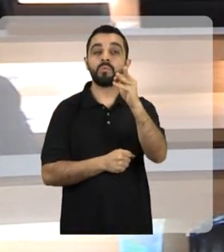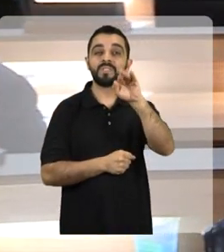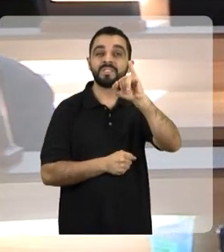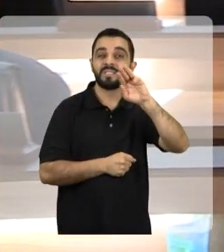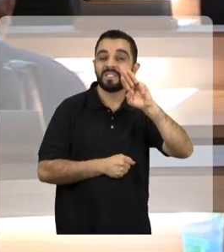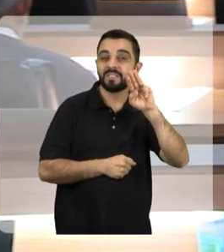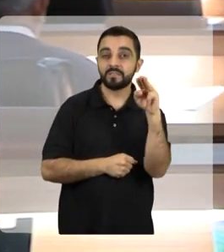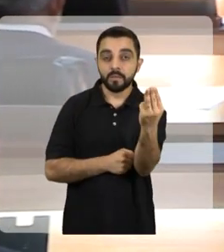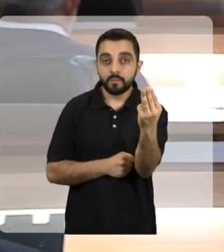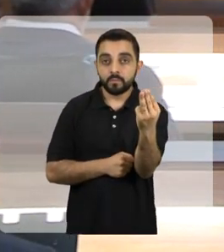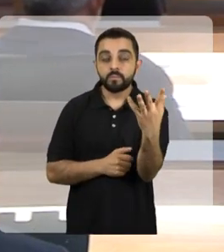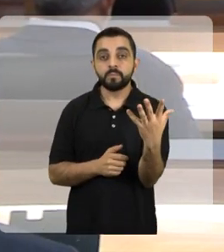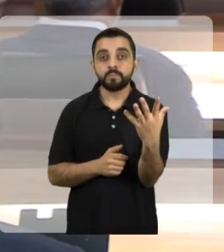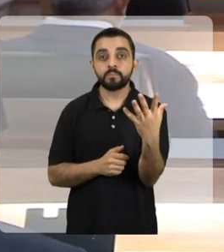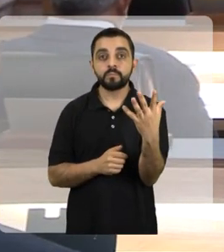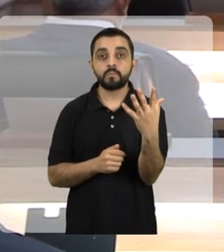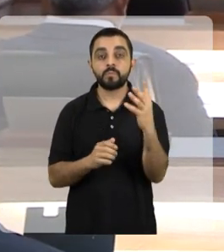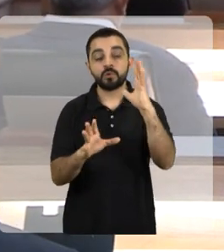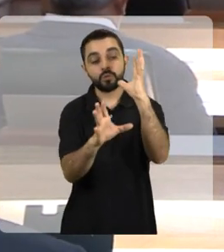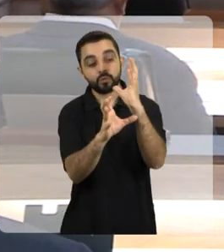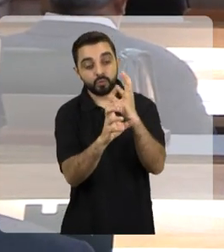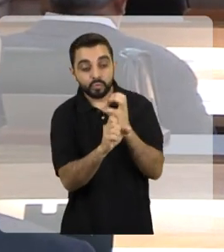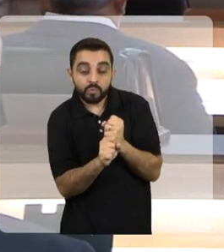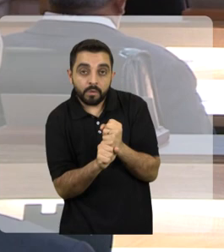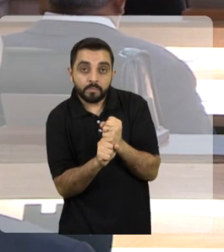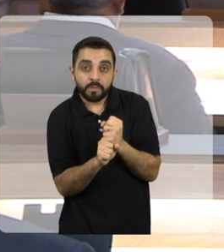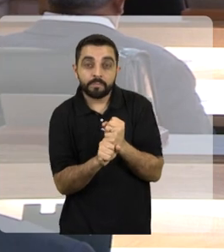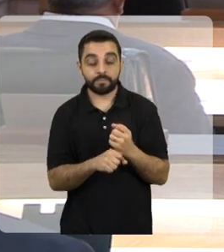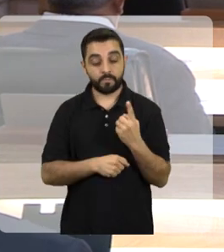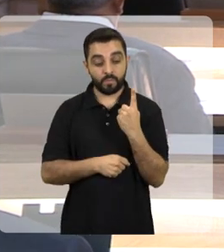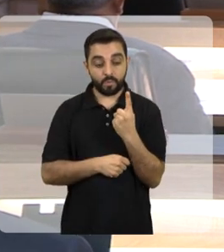R$ 1.543.808.000, dos quais